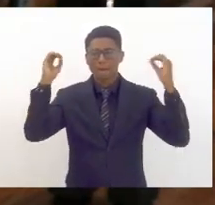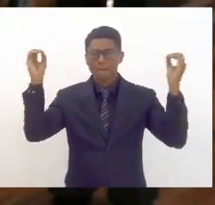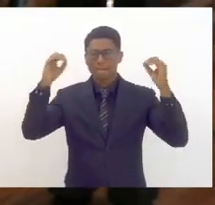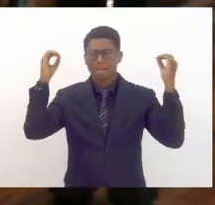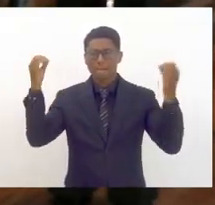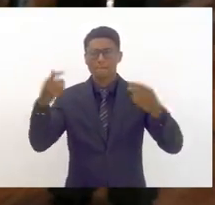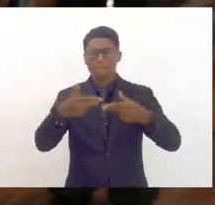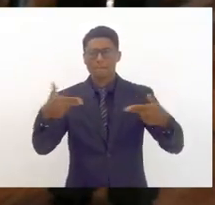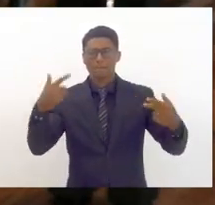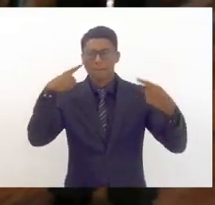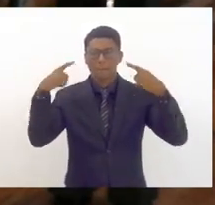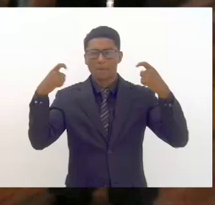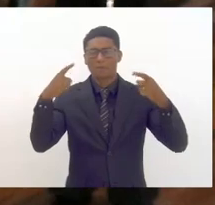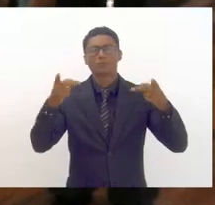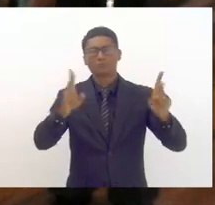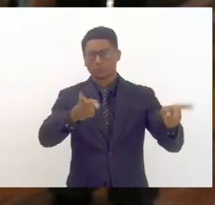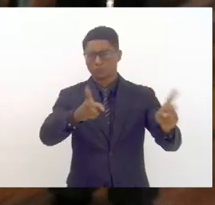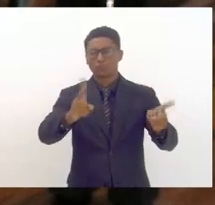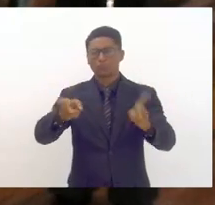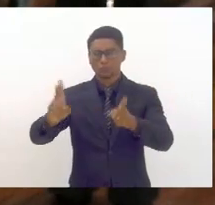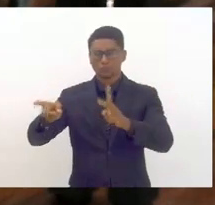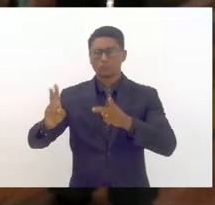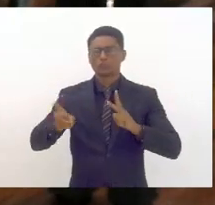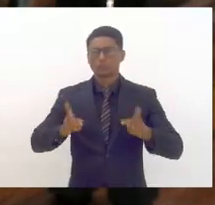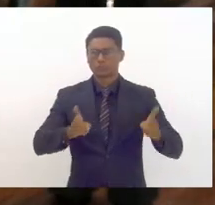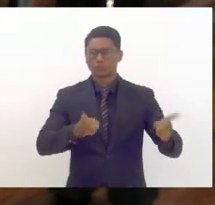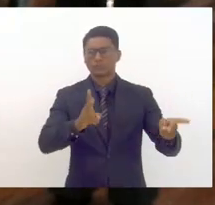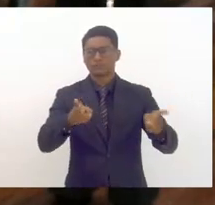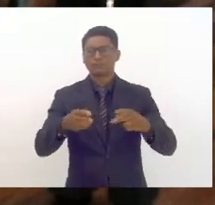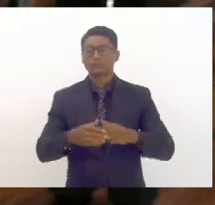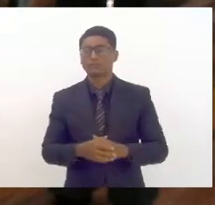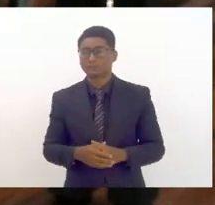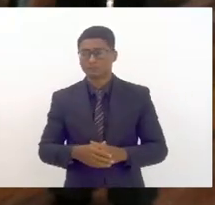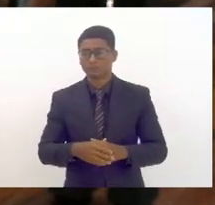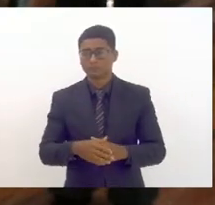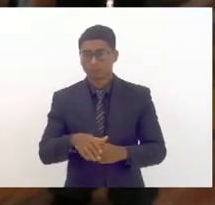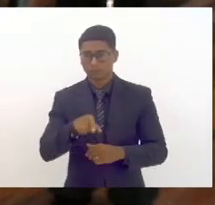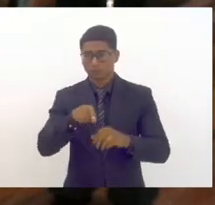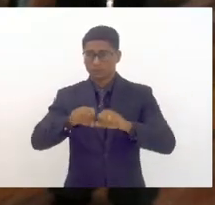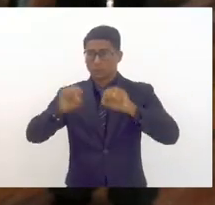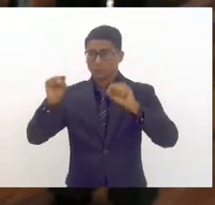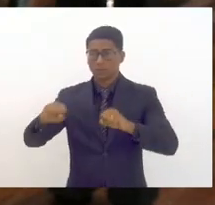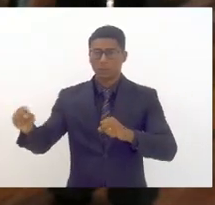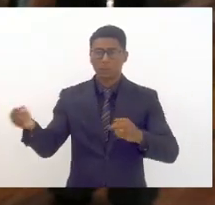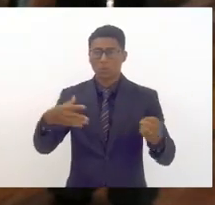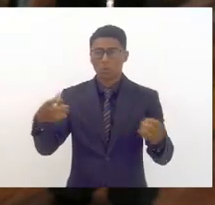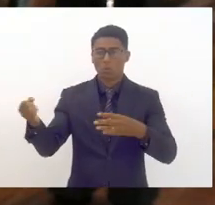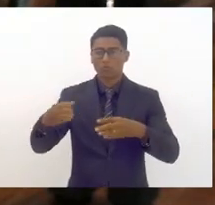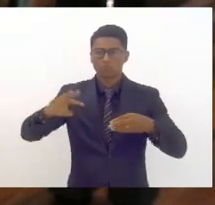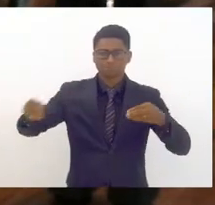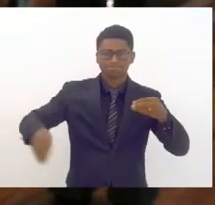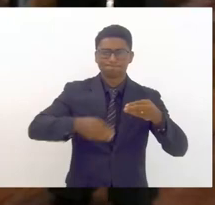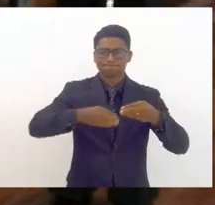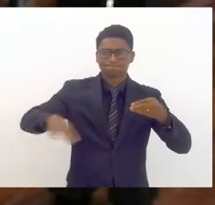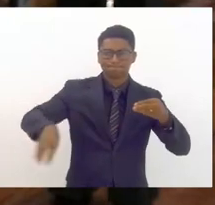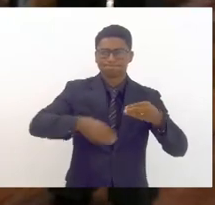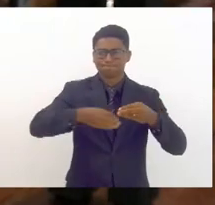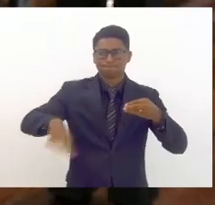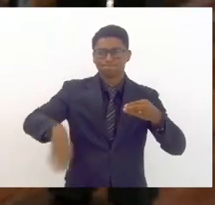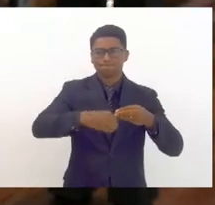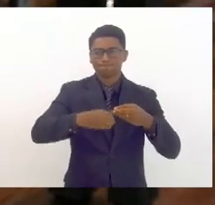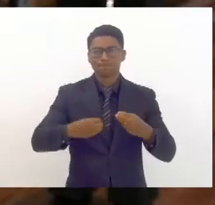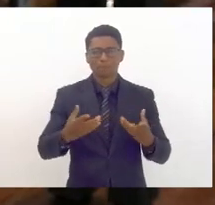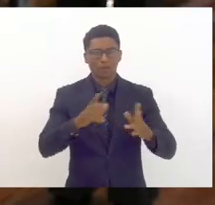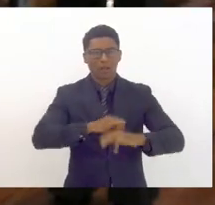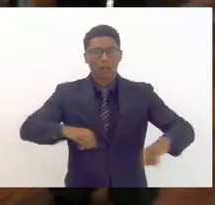continuar existindo. Então, assim, esses equipamentos eles vão vindo e para enriquecer cada vez mais o sistema de alerta e